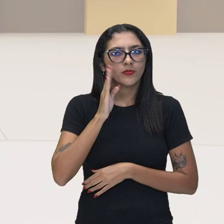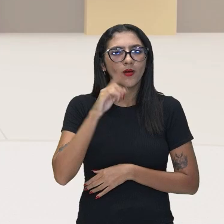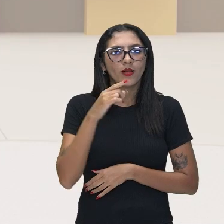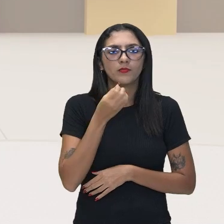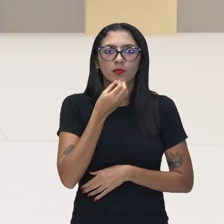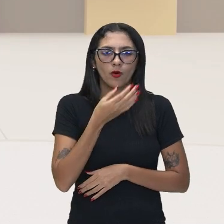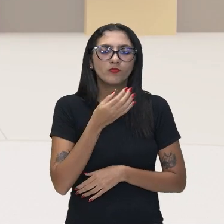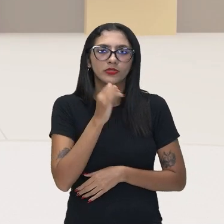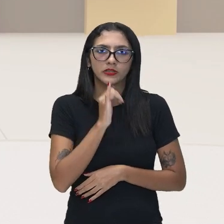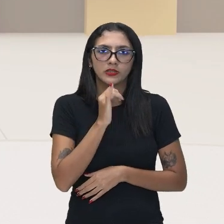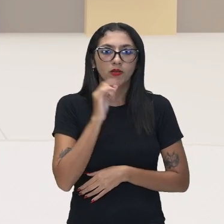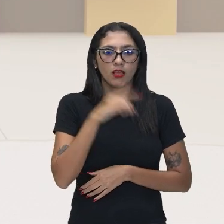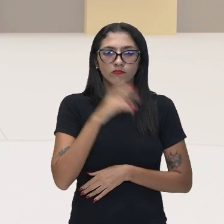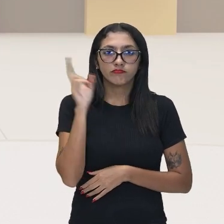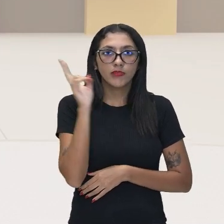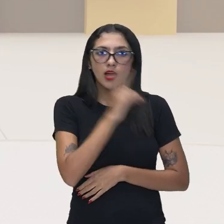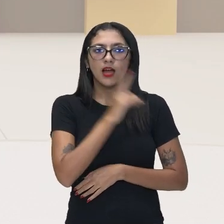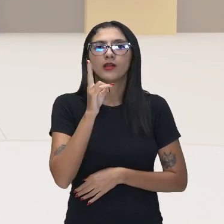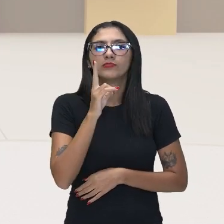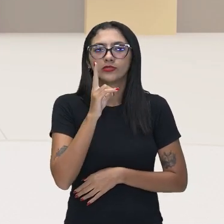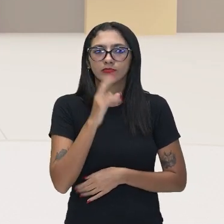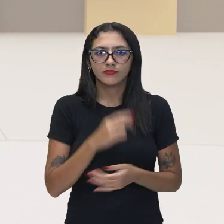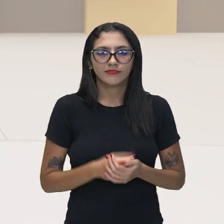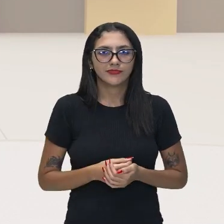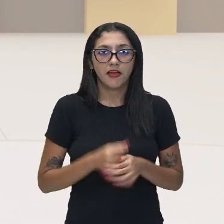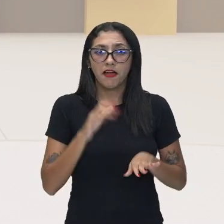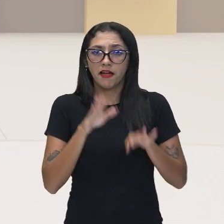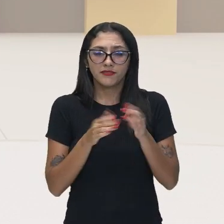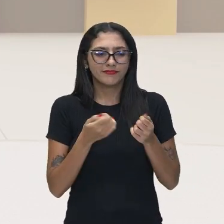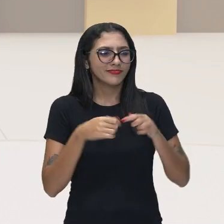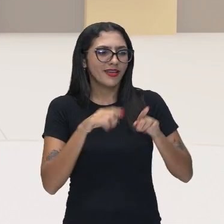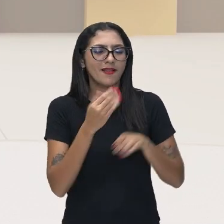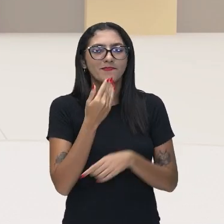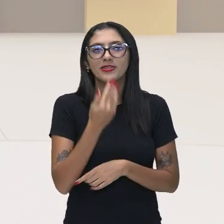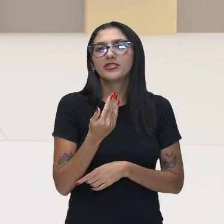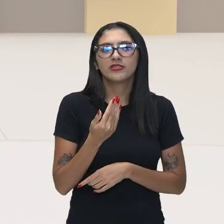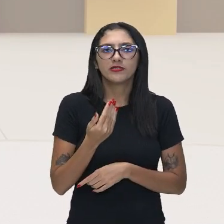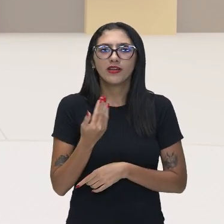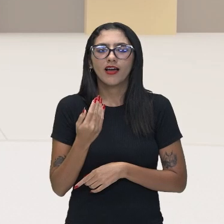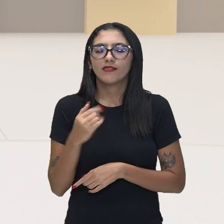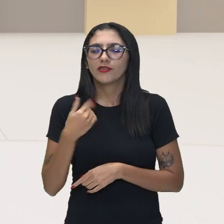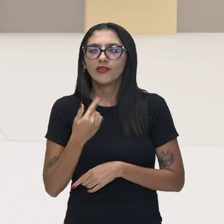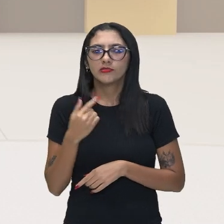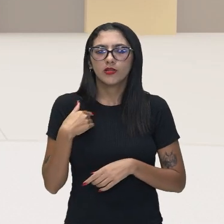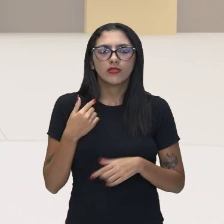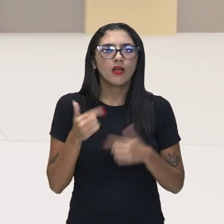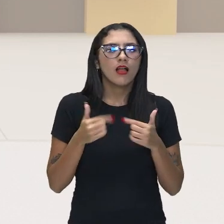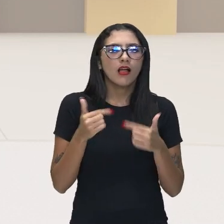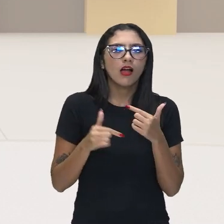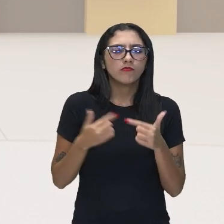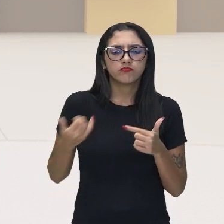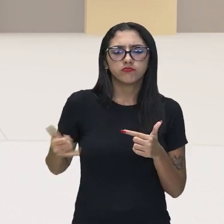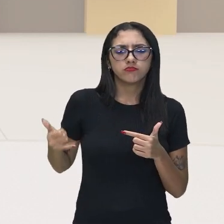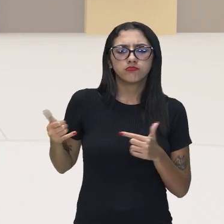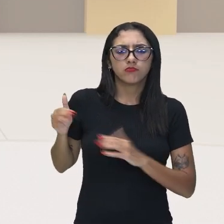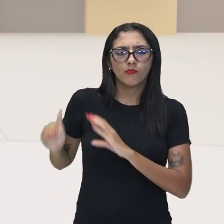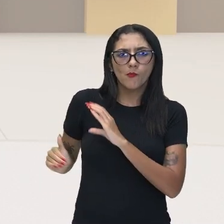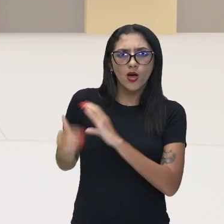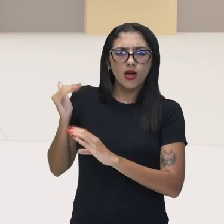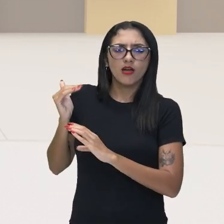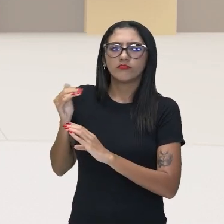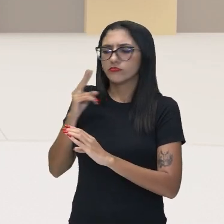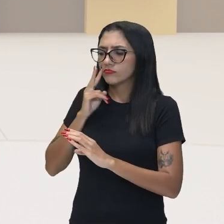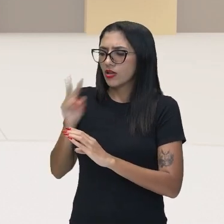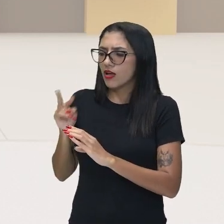rápida disponibilidade. Não precisa nem você pedir, às vezes você está no seu trabalho e chega lá um SMS, às vezes chega lá uma mensagem de texto,